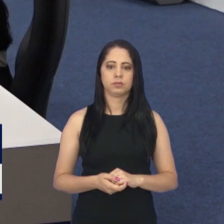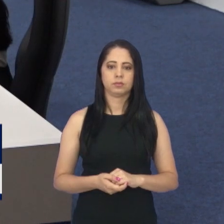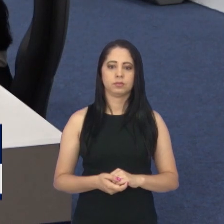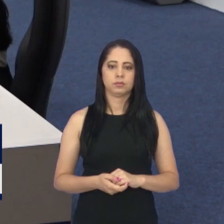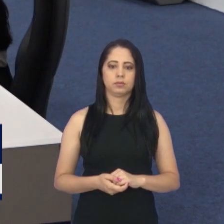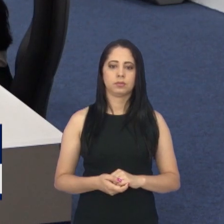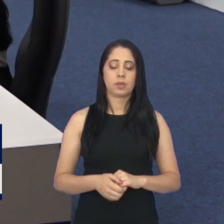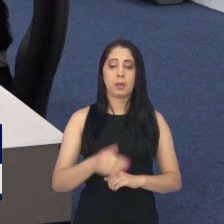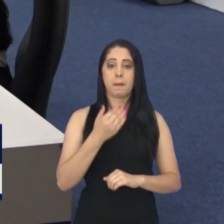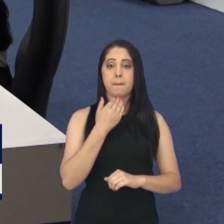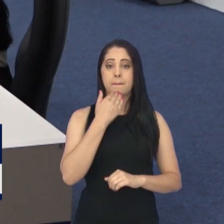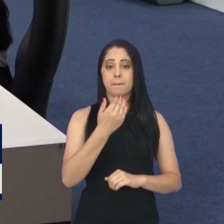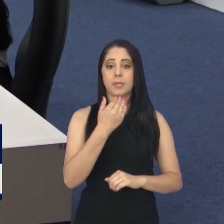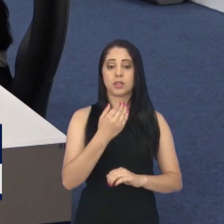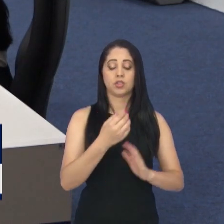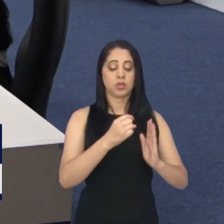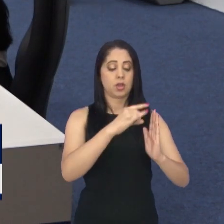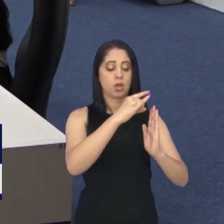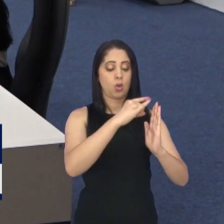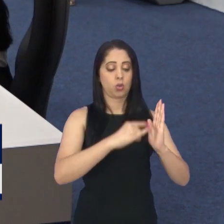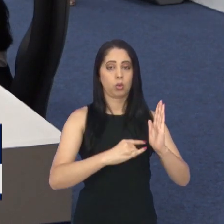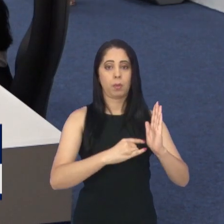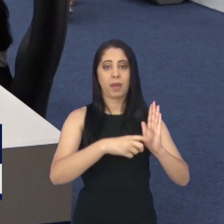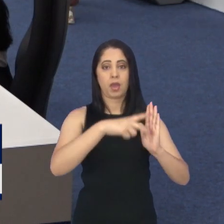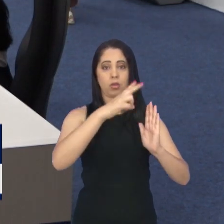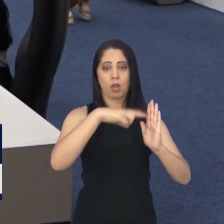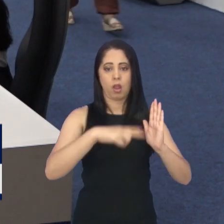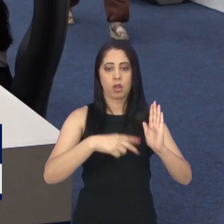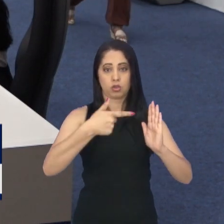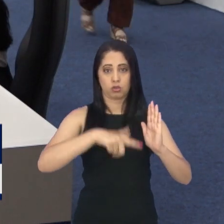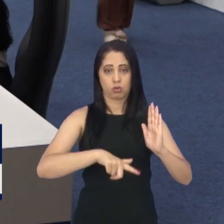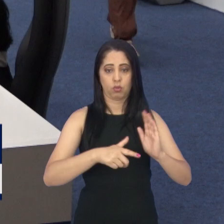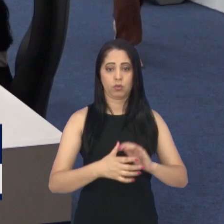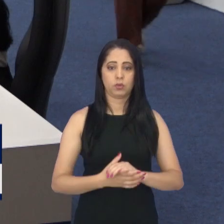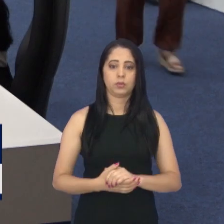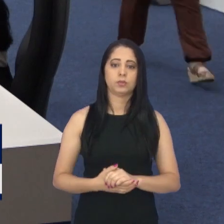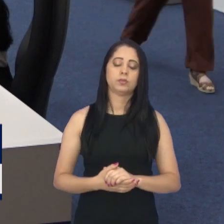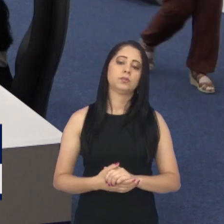Faça a leitura do processo, a leitura desse processo incluído, então, o vereador.